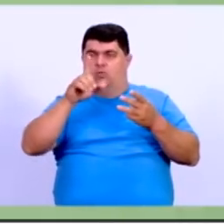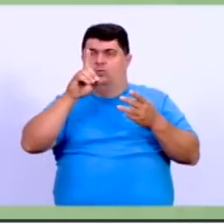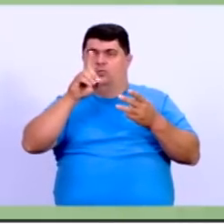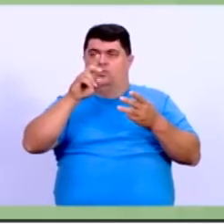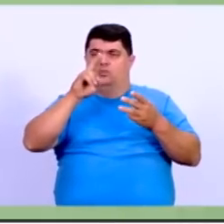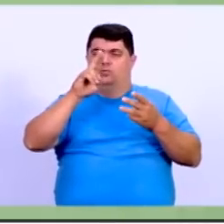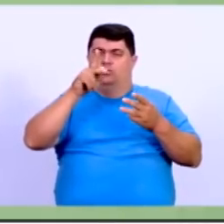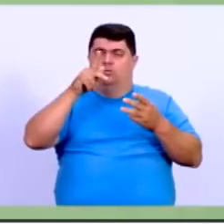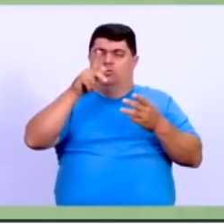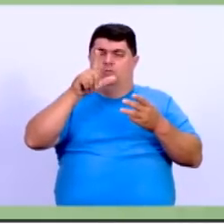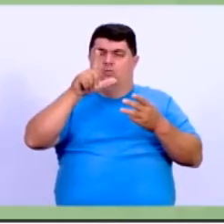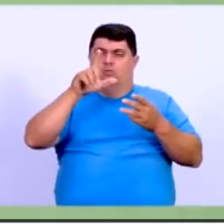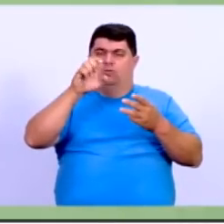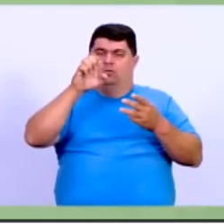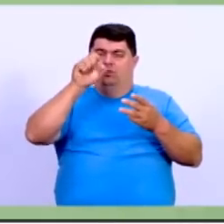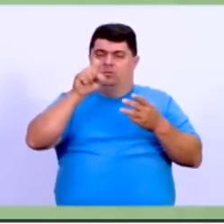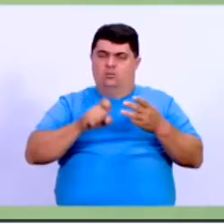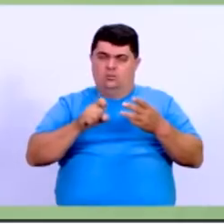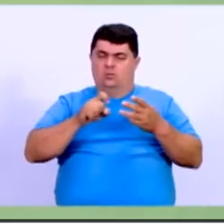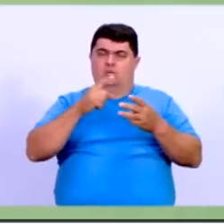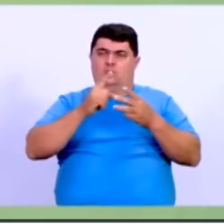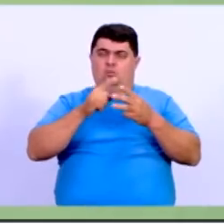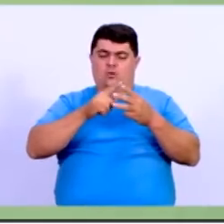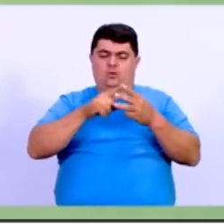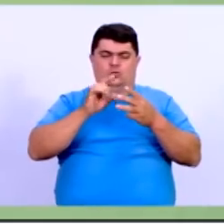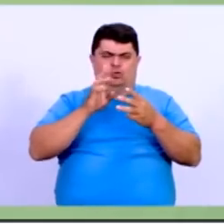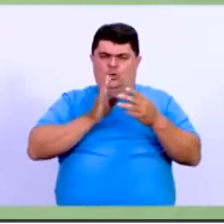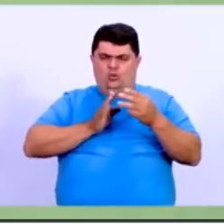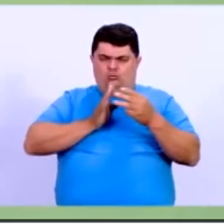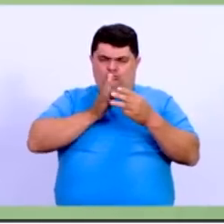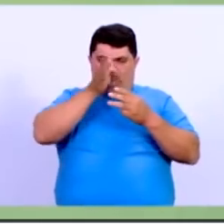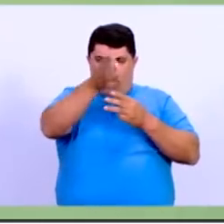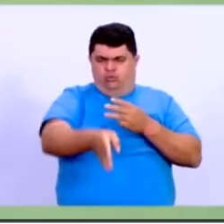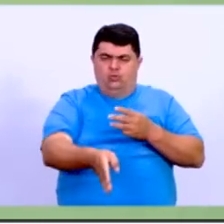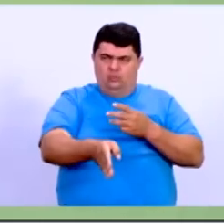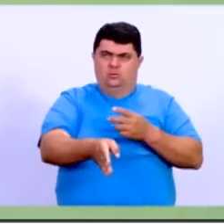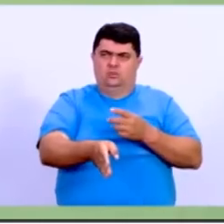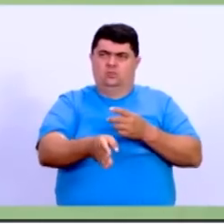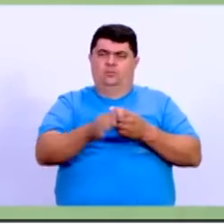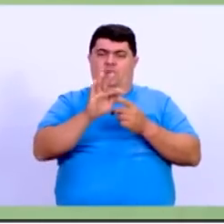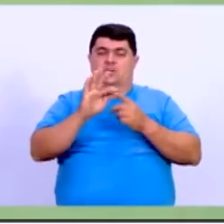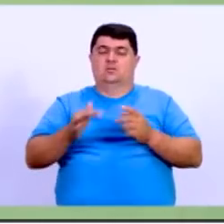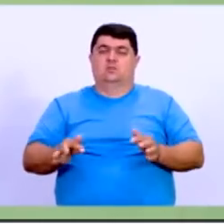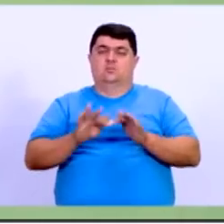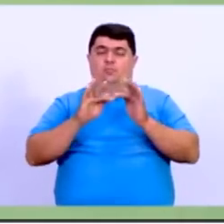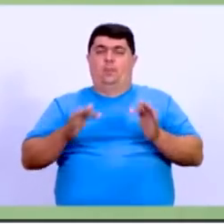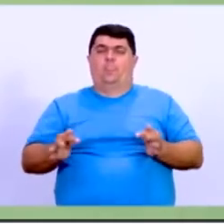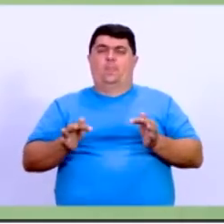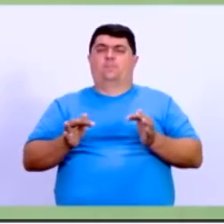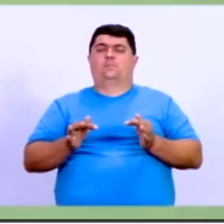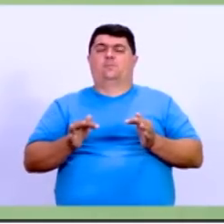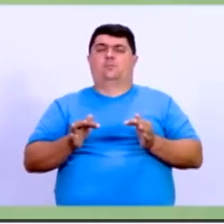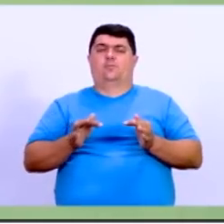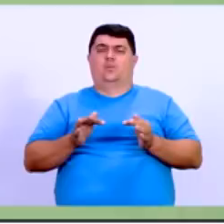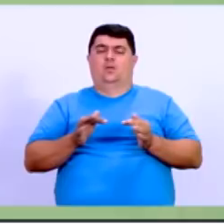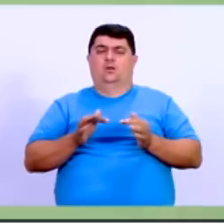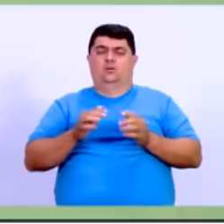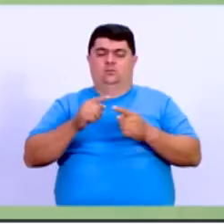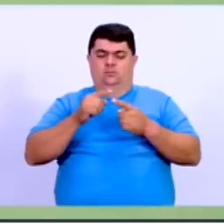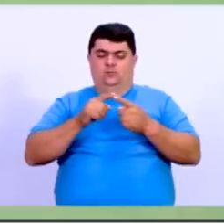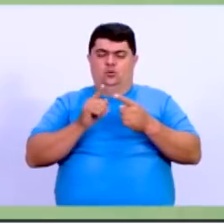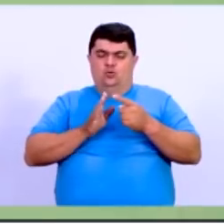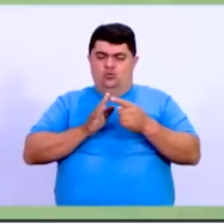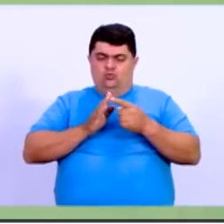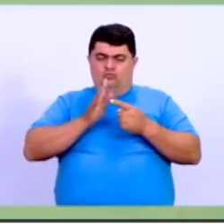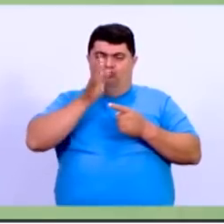Simplex é uma transmissão unidirecional. Tá aqui, ó, unidirecional, ou seja, em apenas um